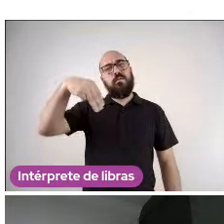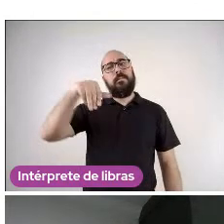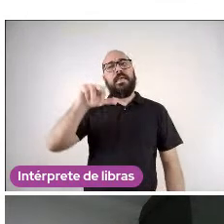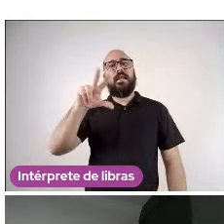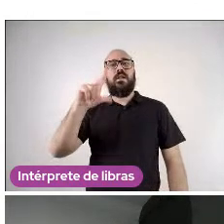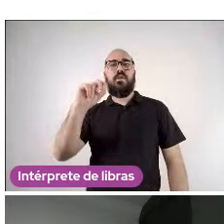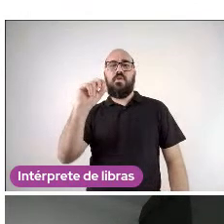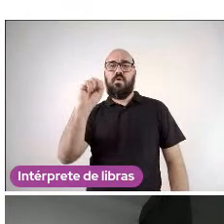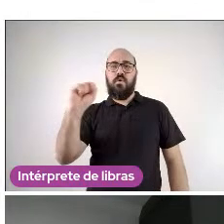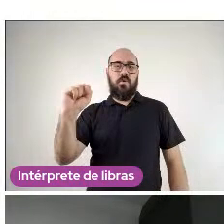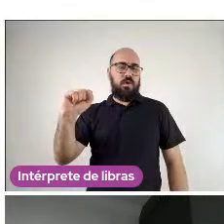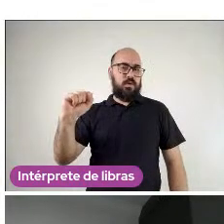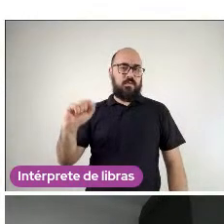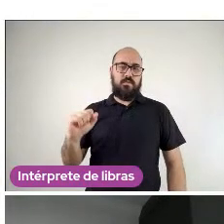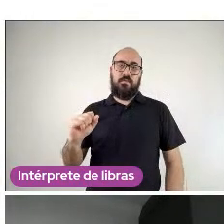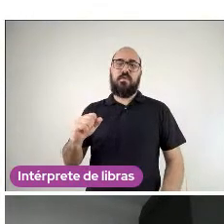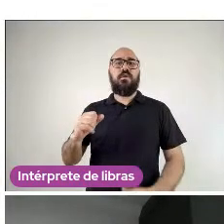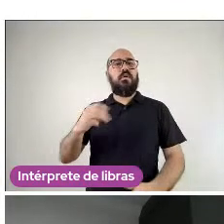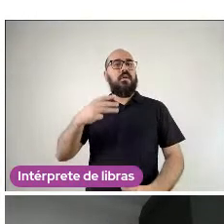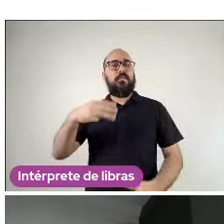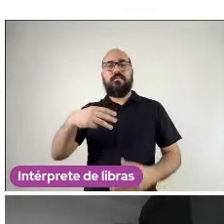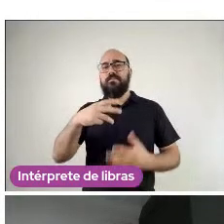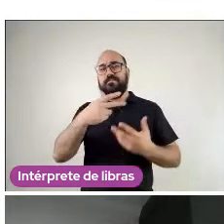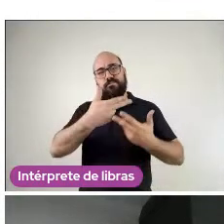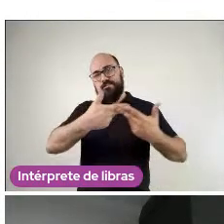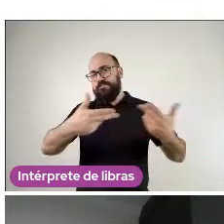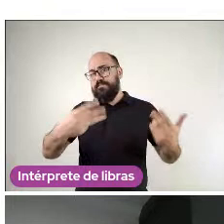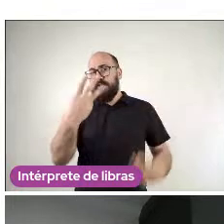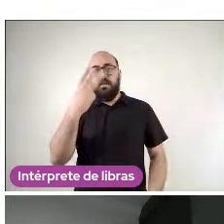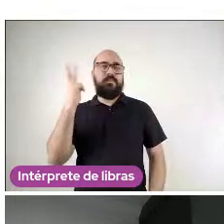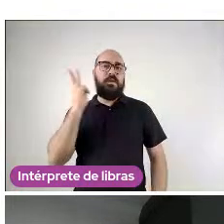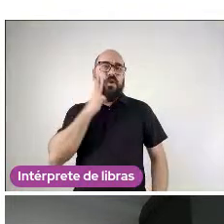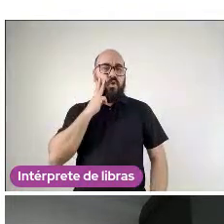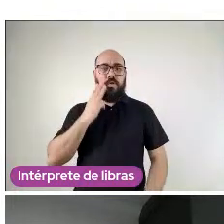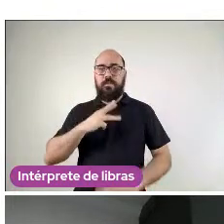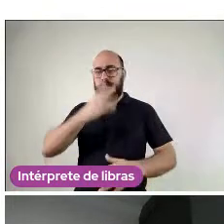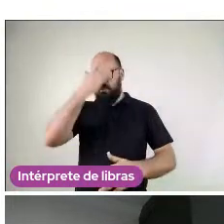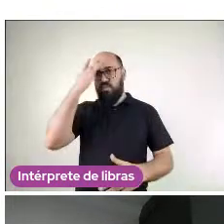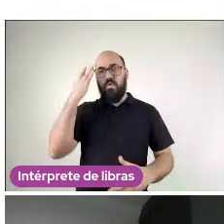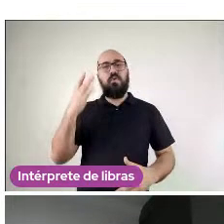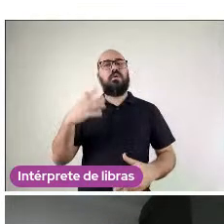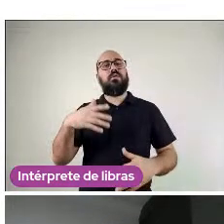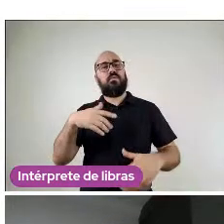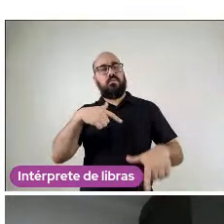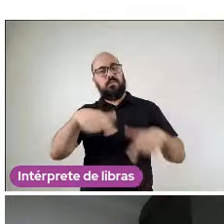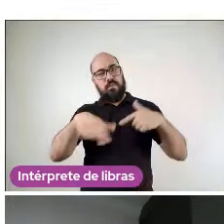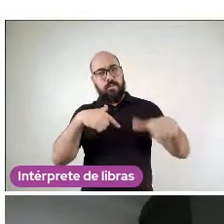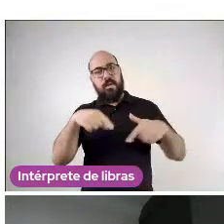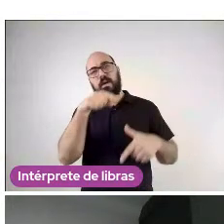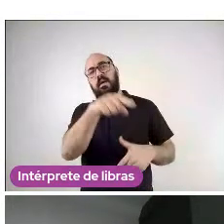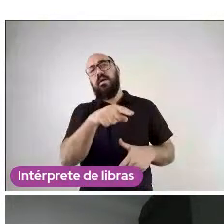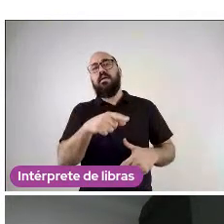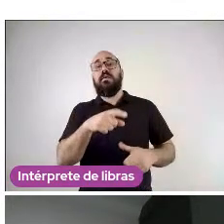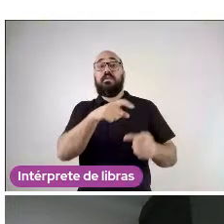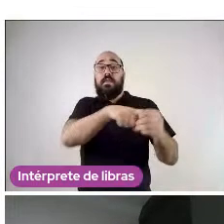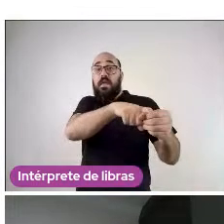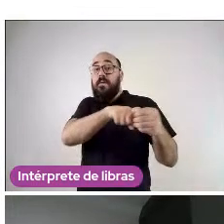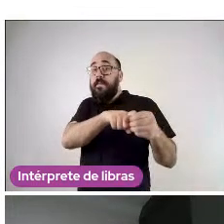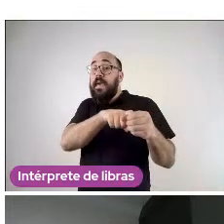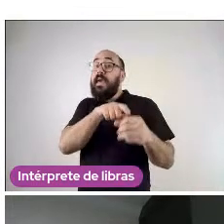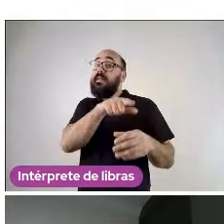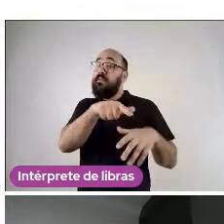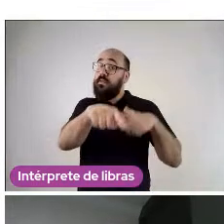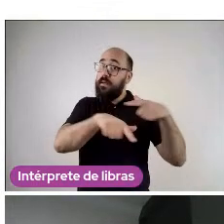3 bilhões de pessoas vivem do oceano para fontes de proteína e alimentação, 60 milhões de pessoas dependem do oceano para